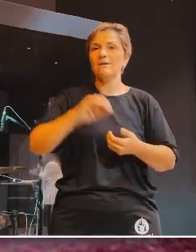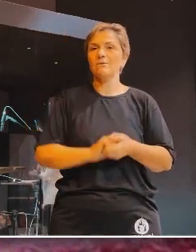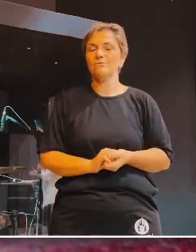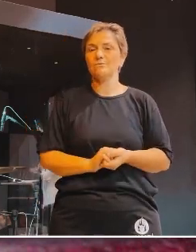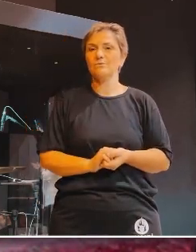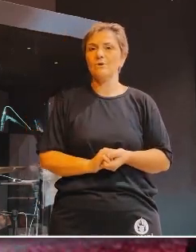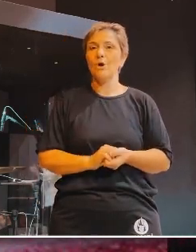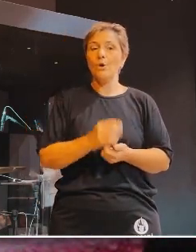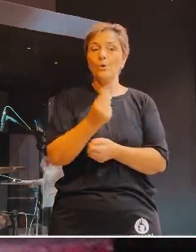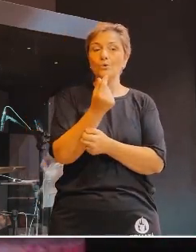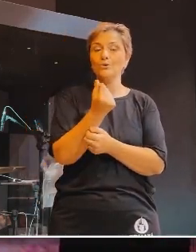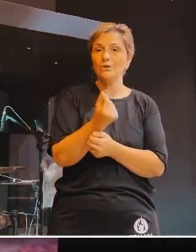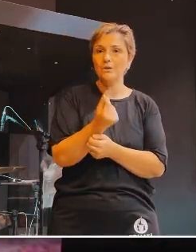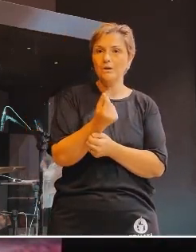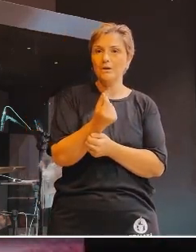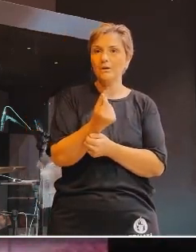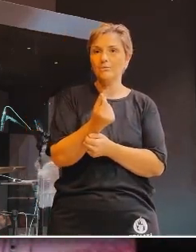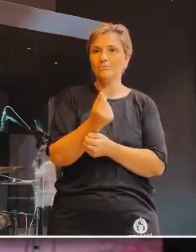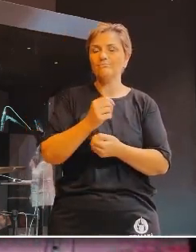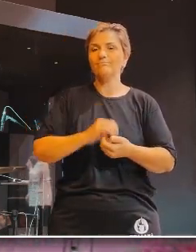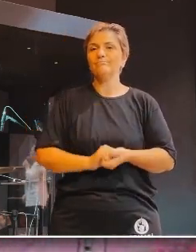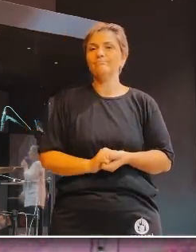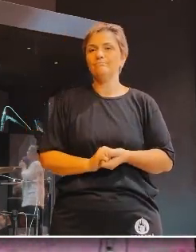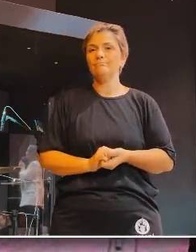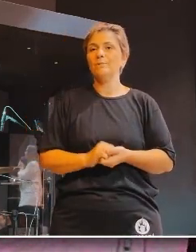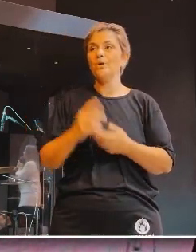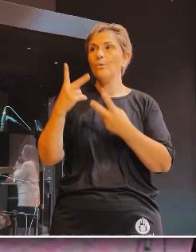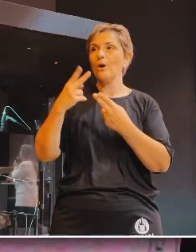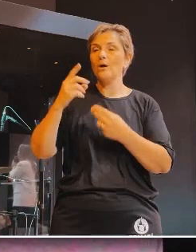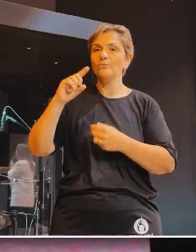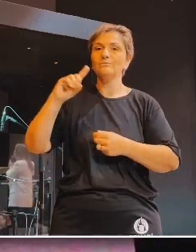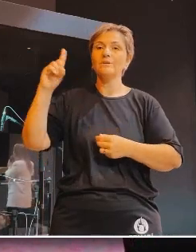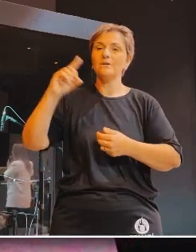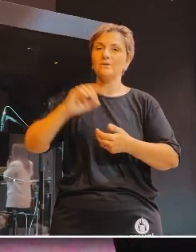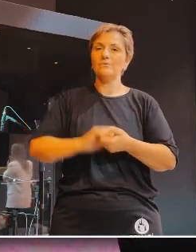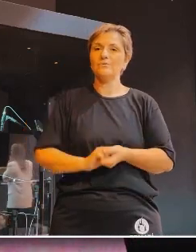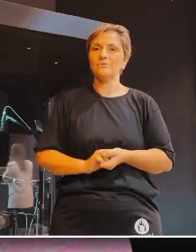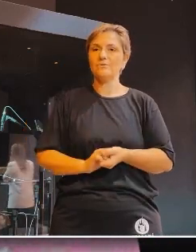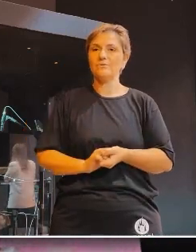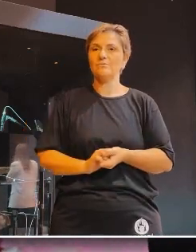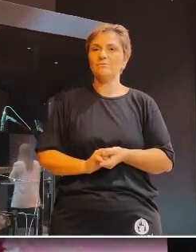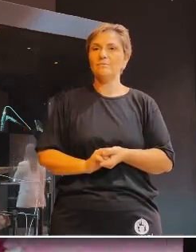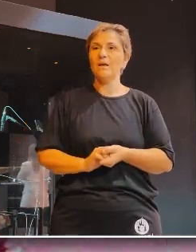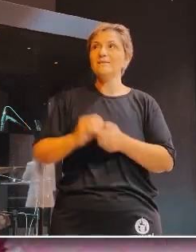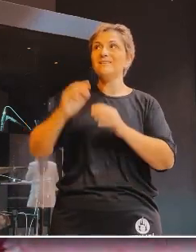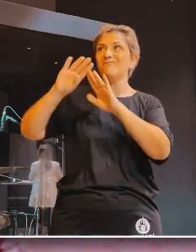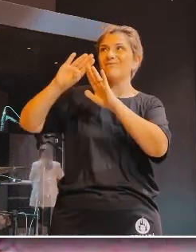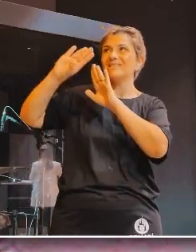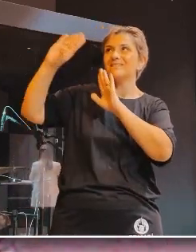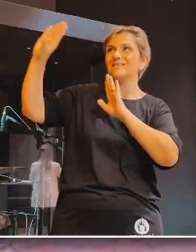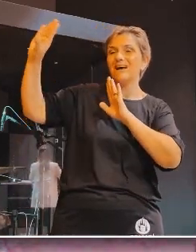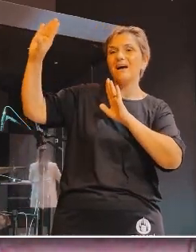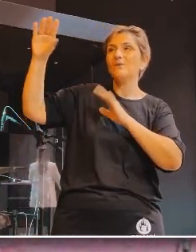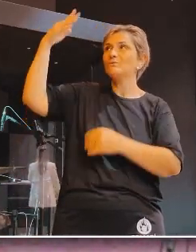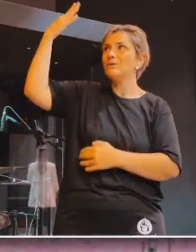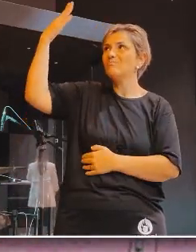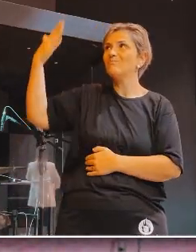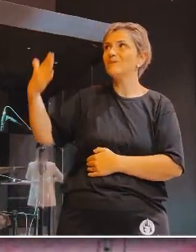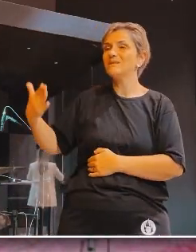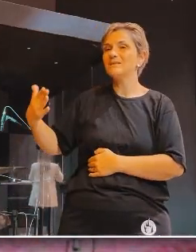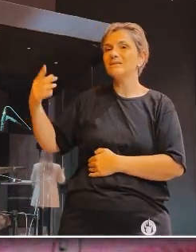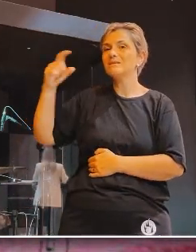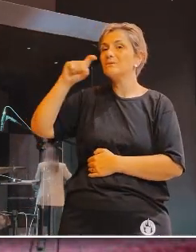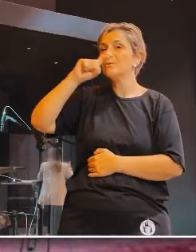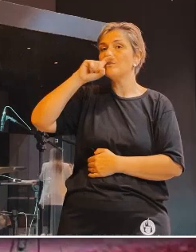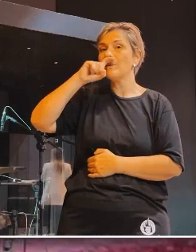fizeram do dinheiro um Deus, se afastaram da santidade de Deus, da presença do Pai,